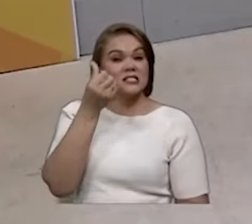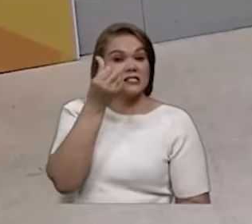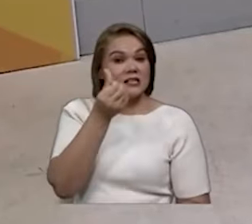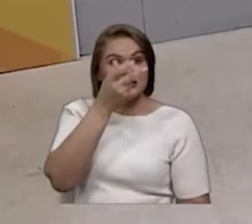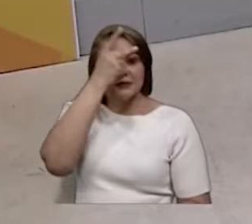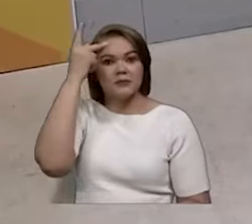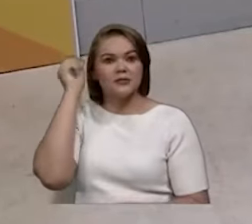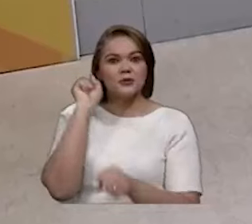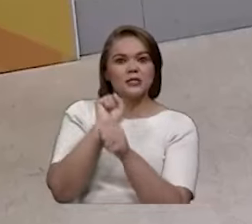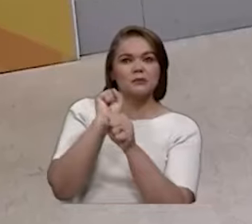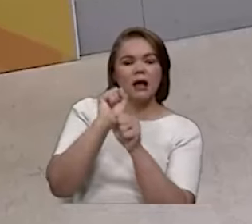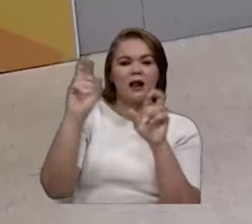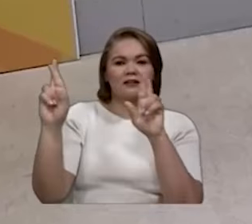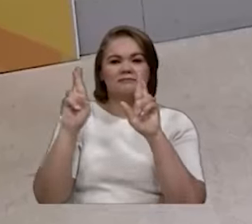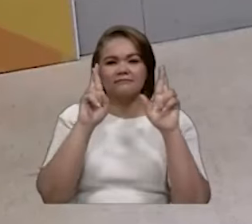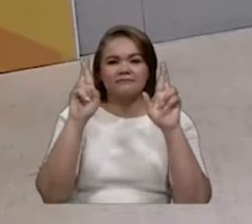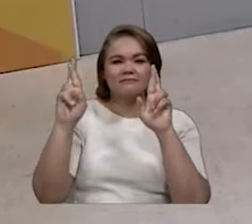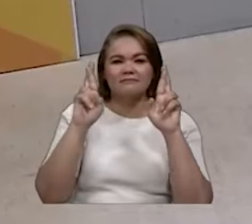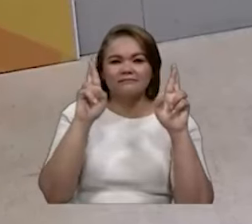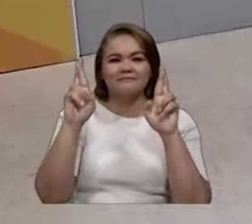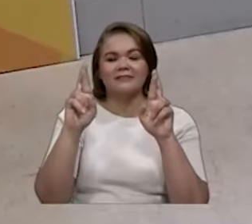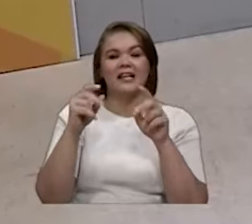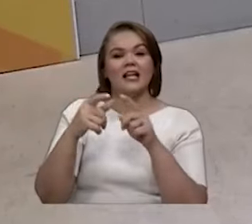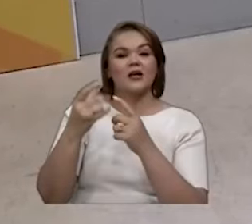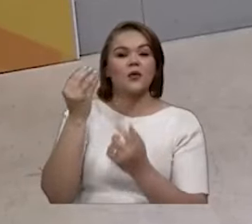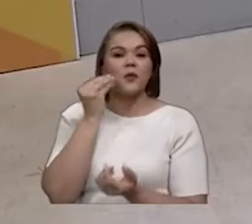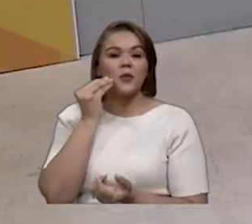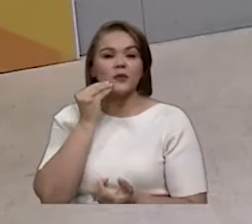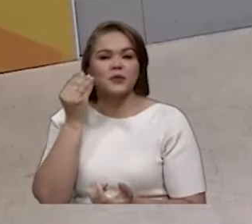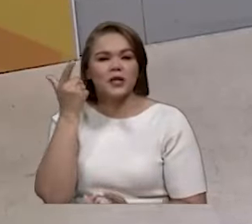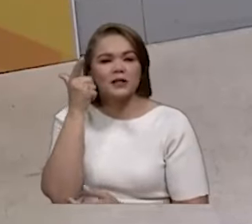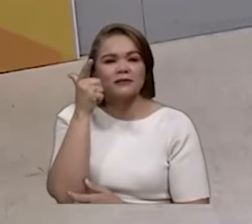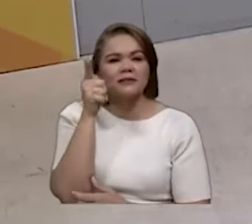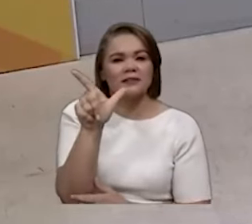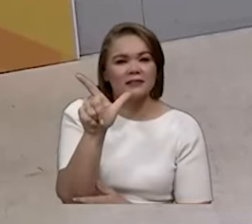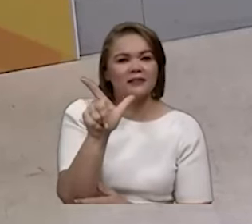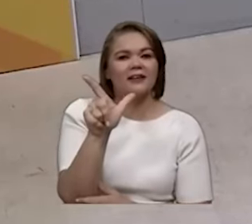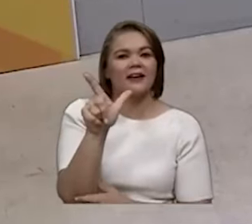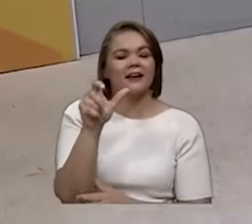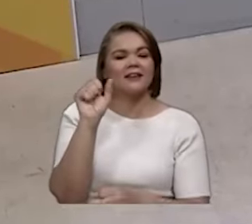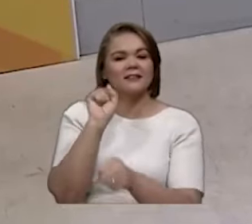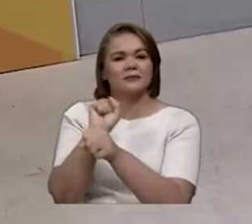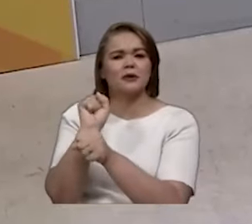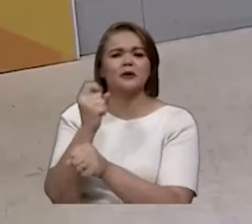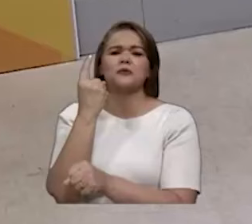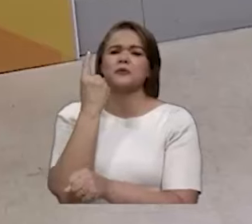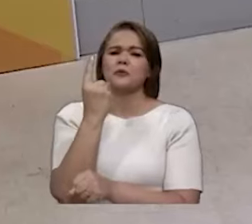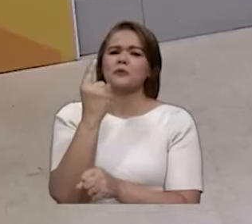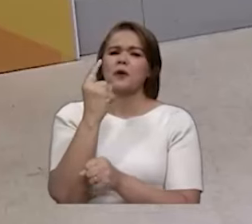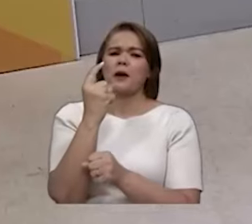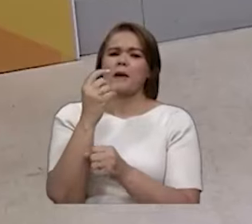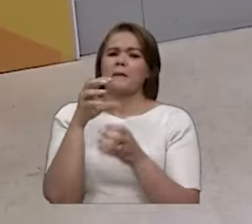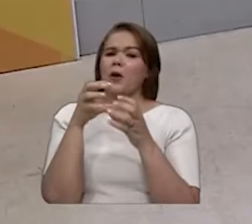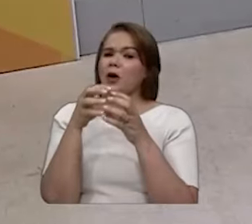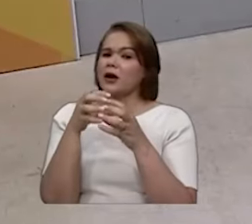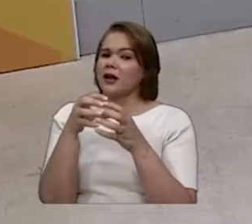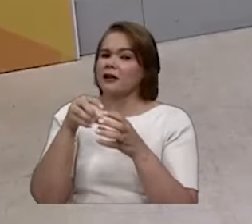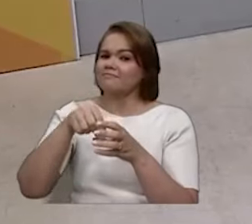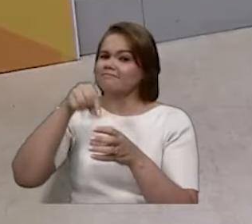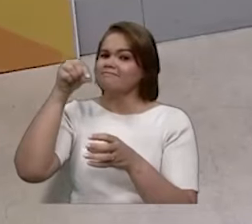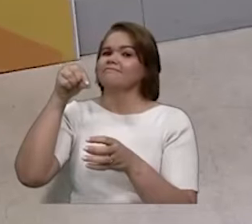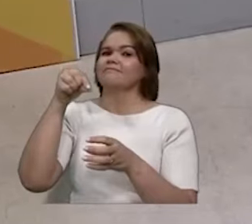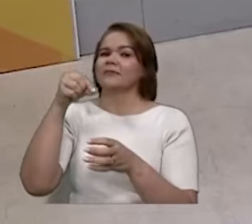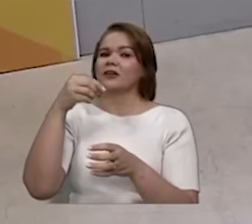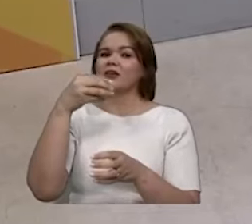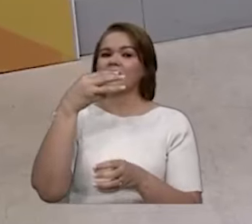na disputa, tá? Temos 6 títulos com chances de levar, esperando apenas uma bolinha. Até aqui, 23